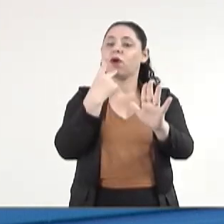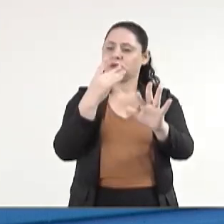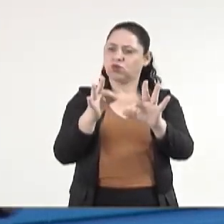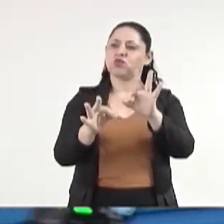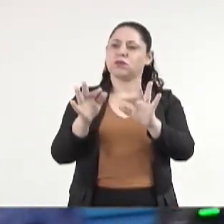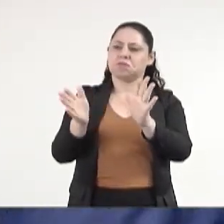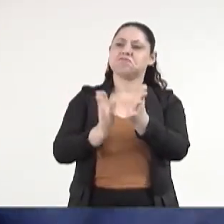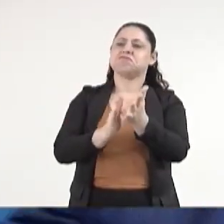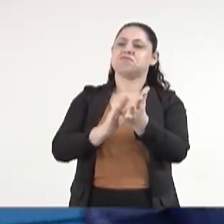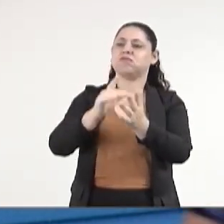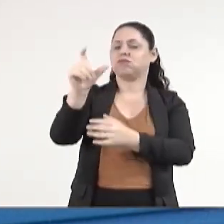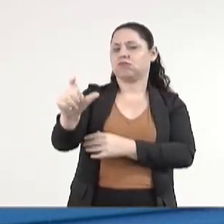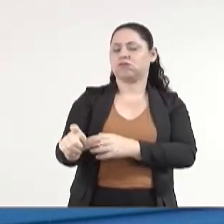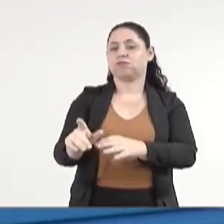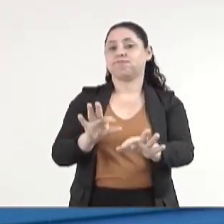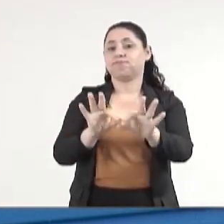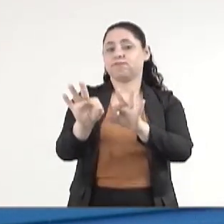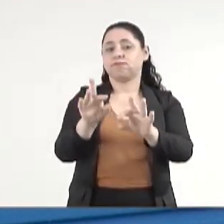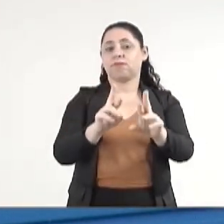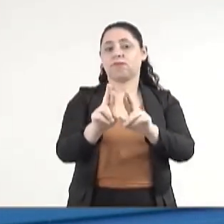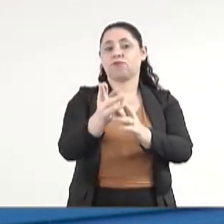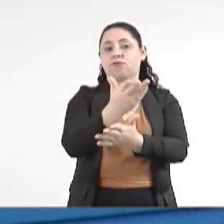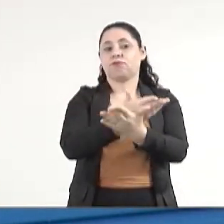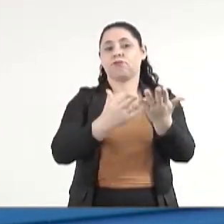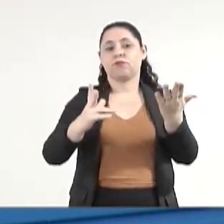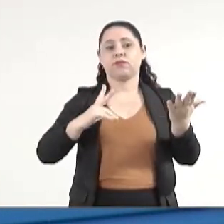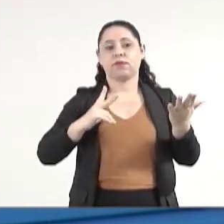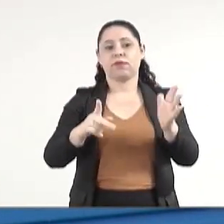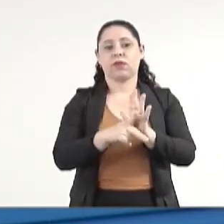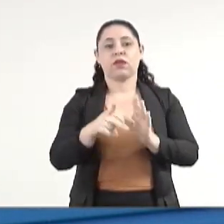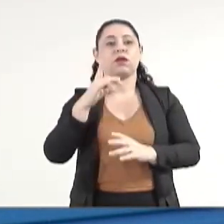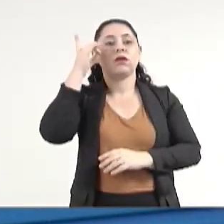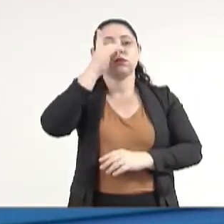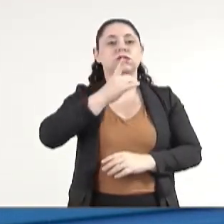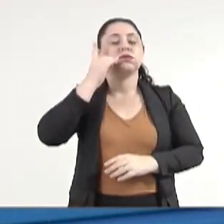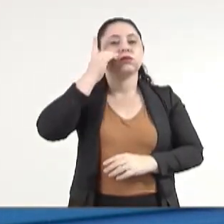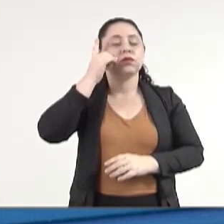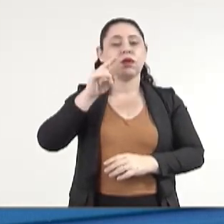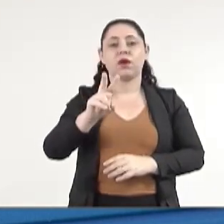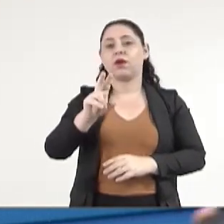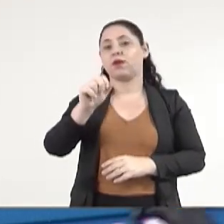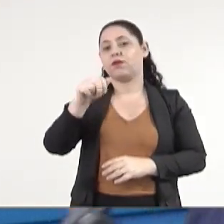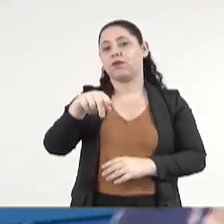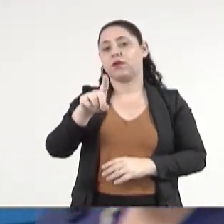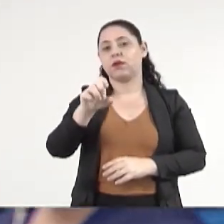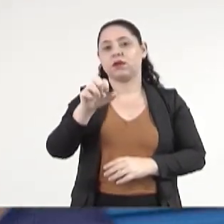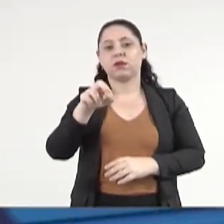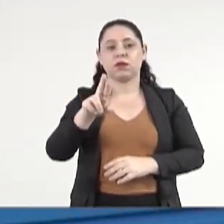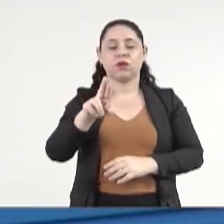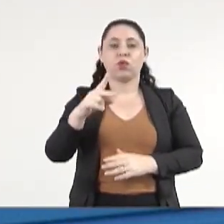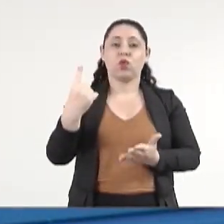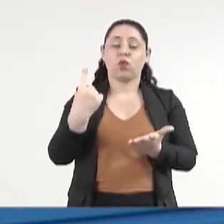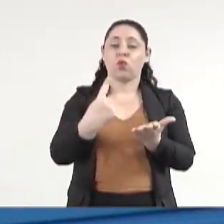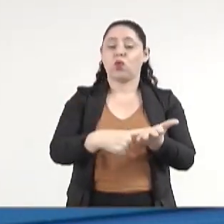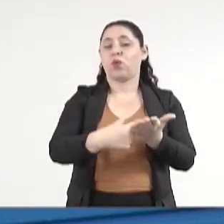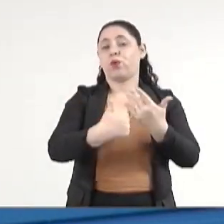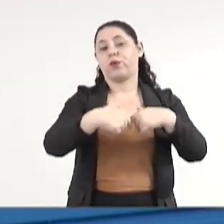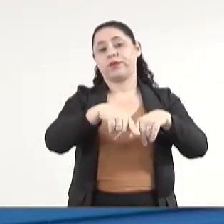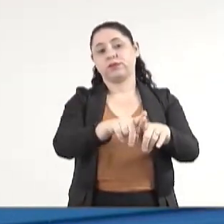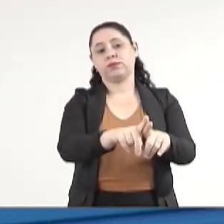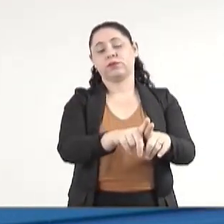fazer justiça, articulado particularmente pelo deputado Wander Lobé, um